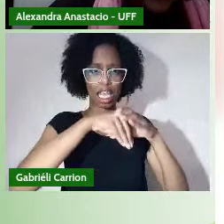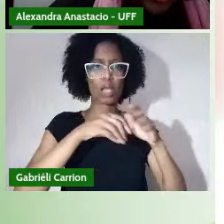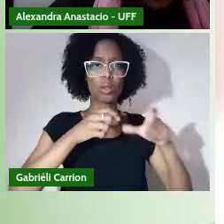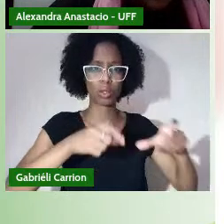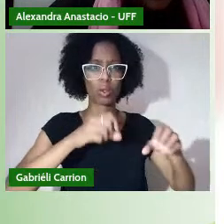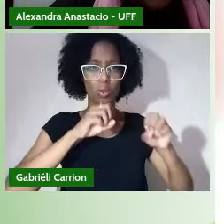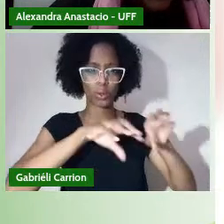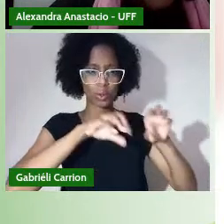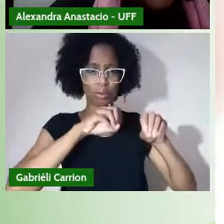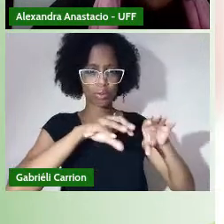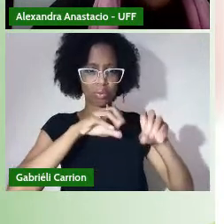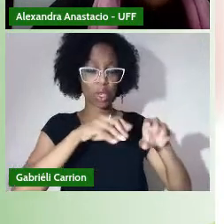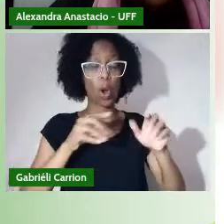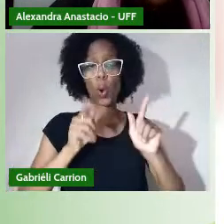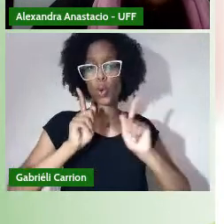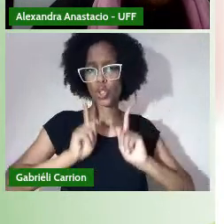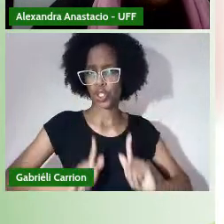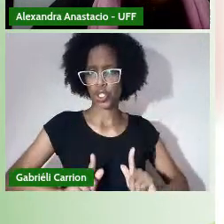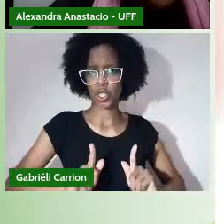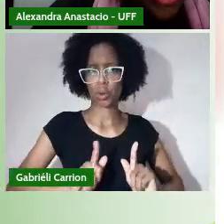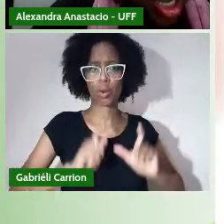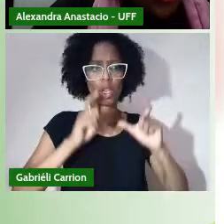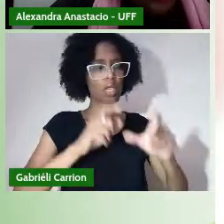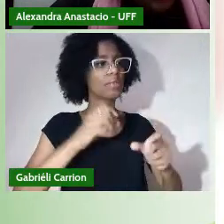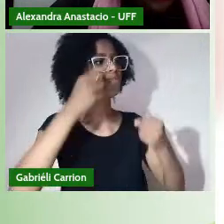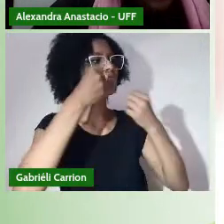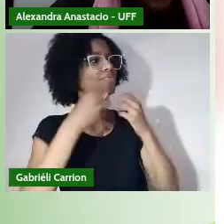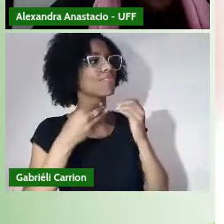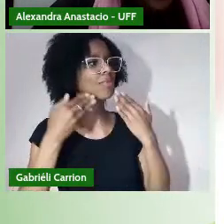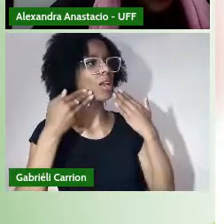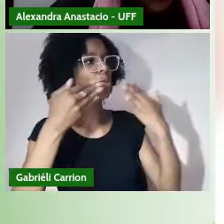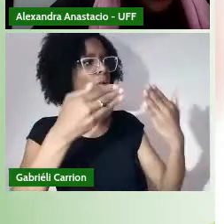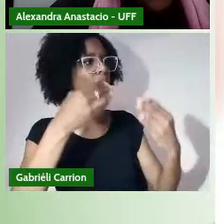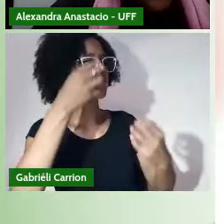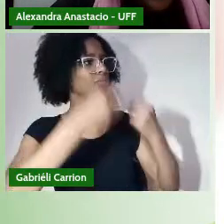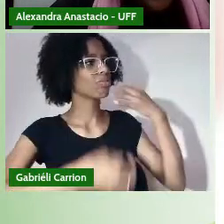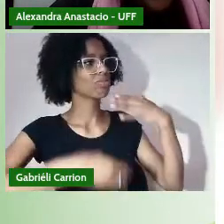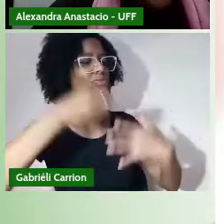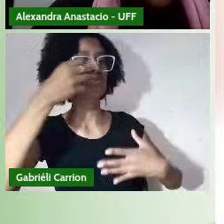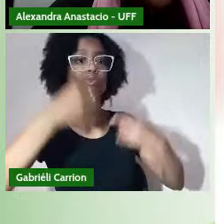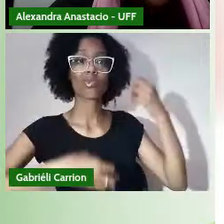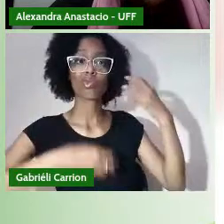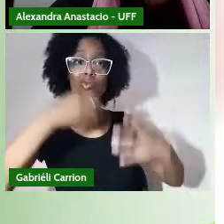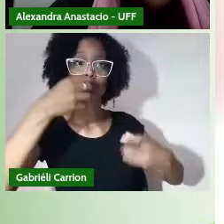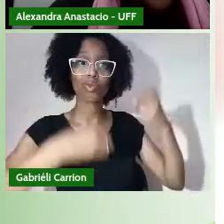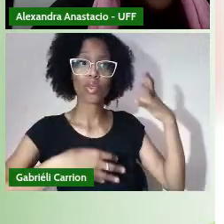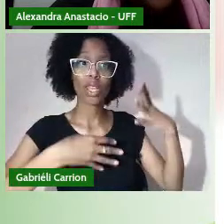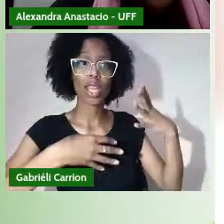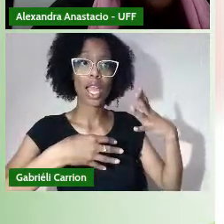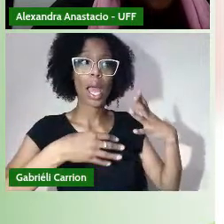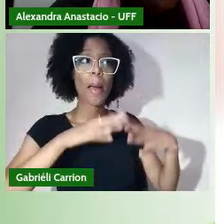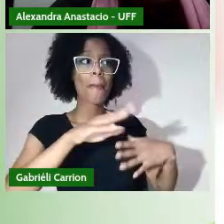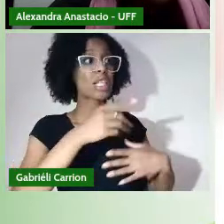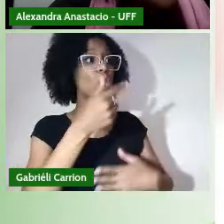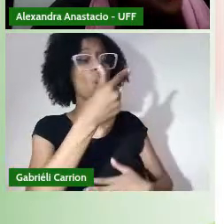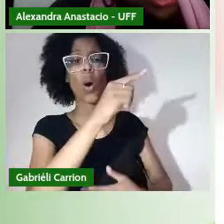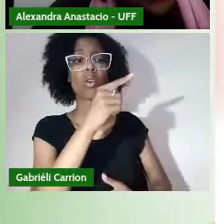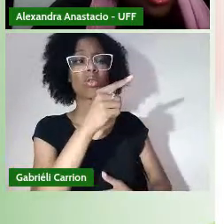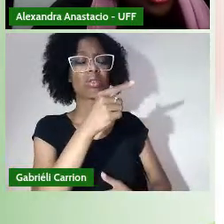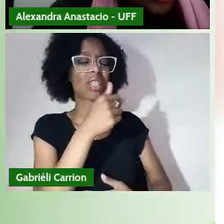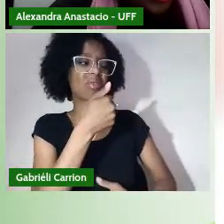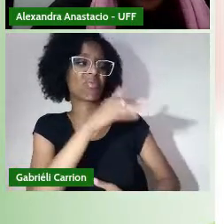processo, ou num setor de gestão, e apresentamos as nossas convicções desconsiderando